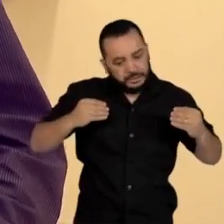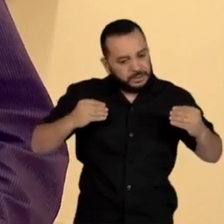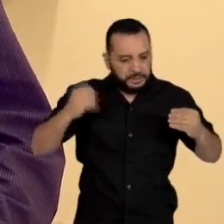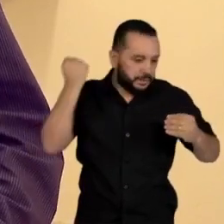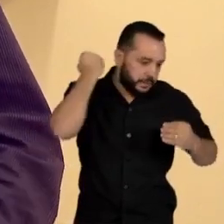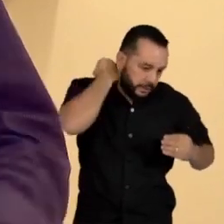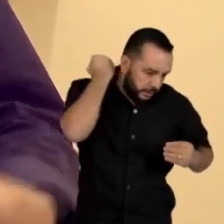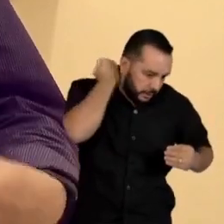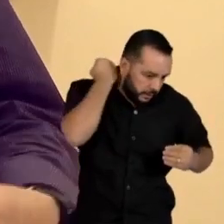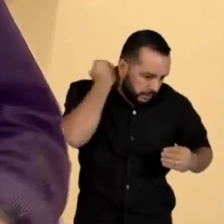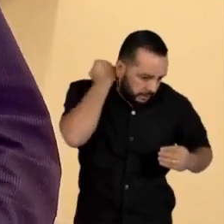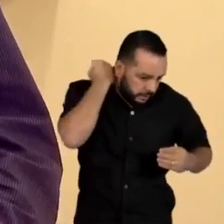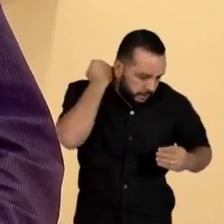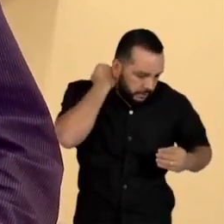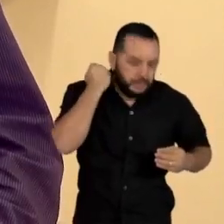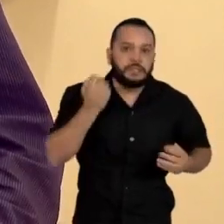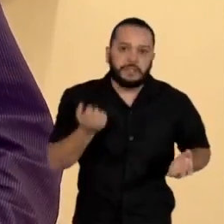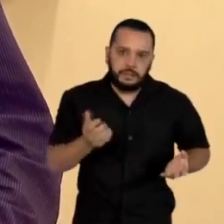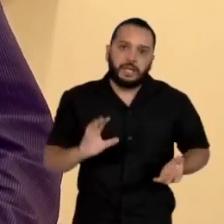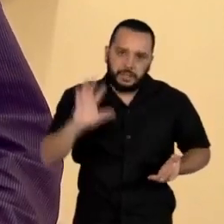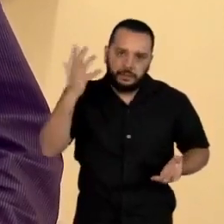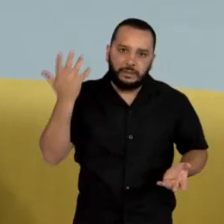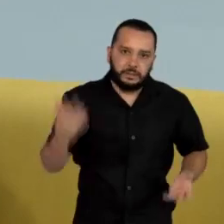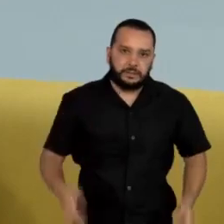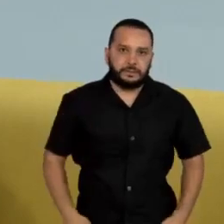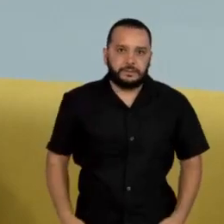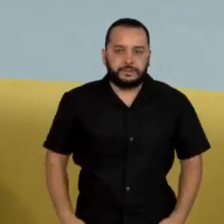desencadear num problema fisiológico, físico.